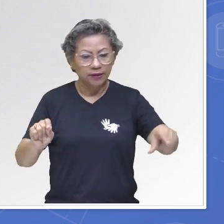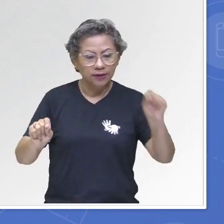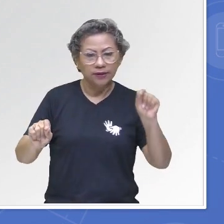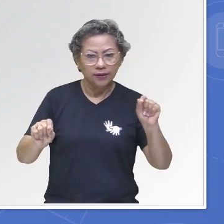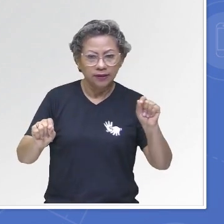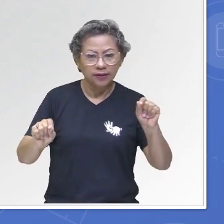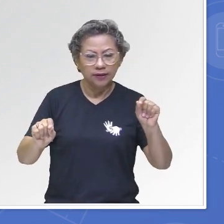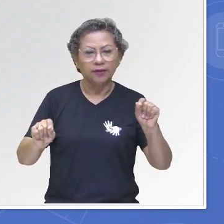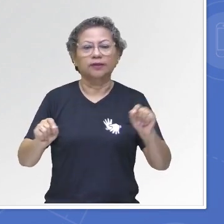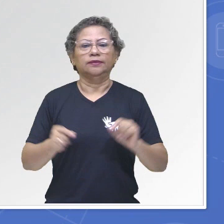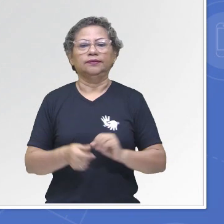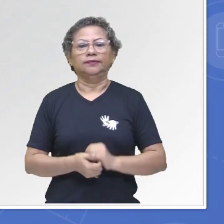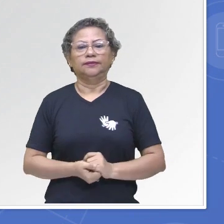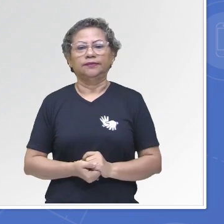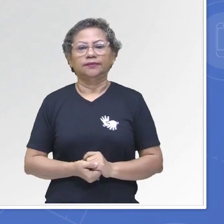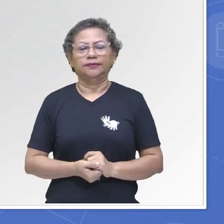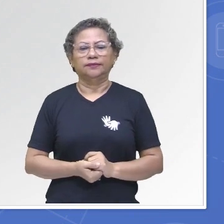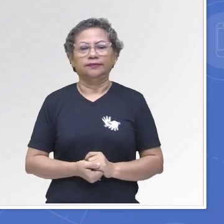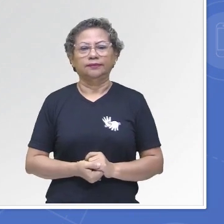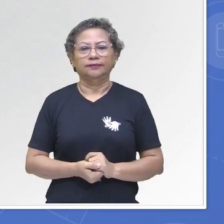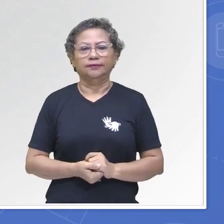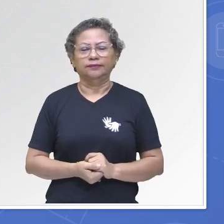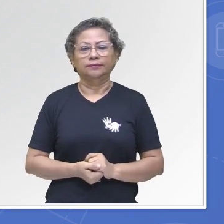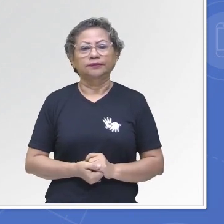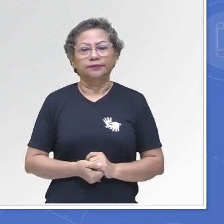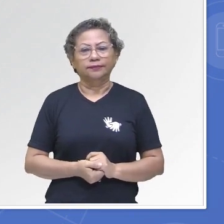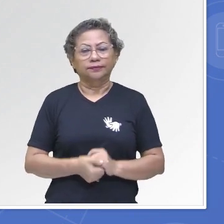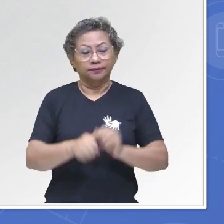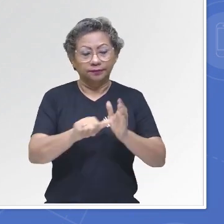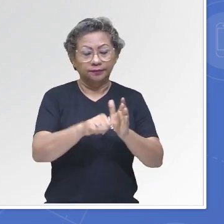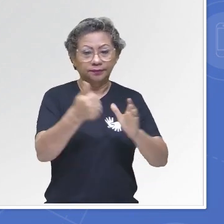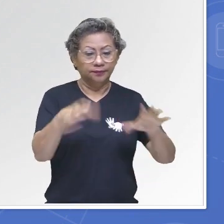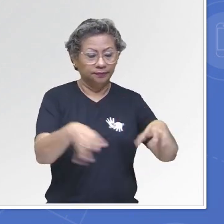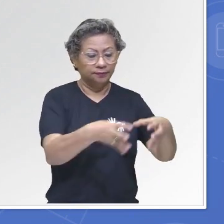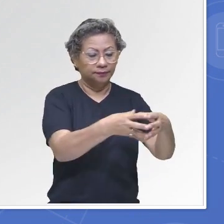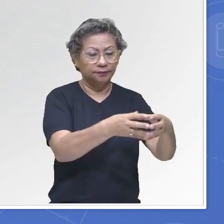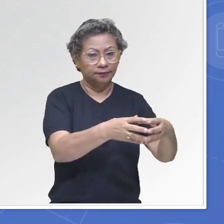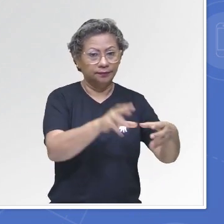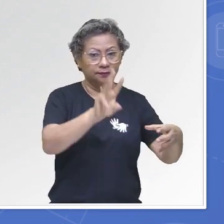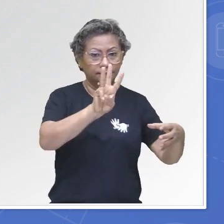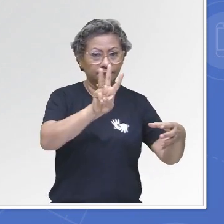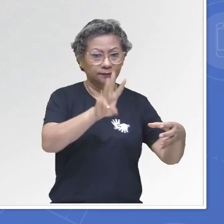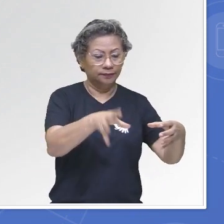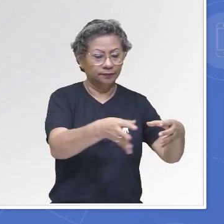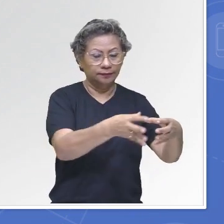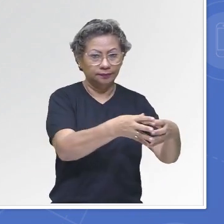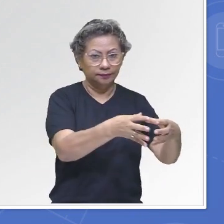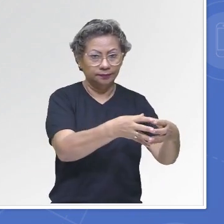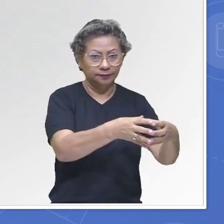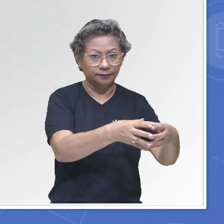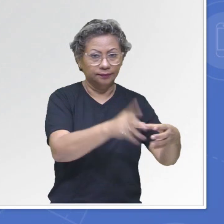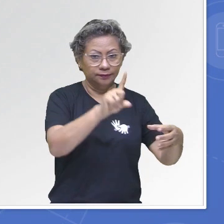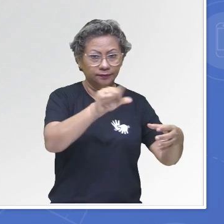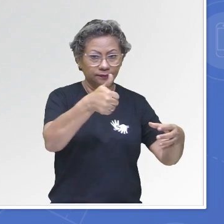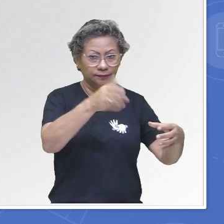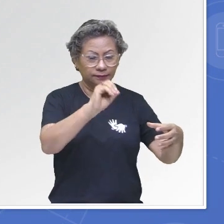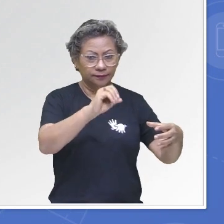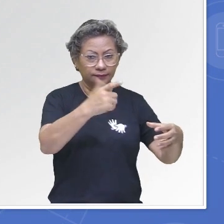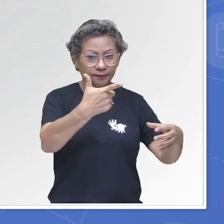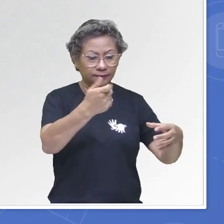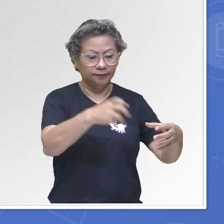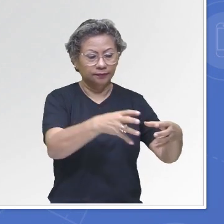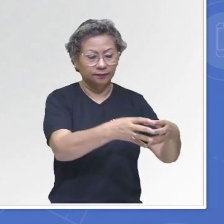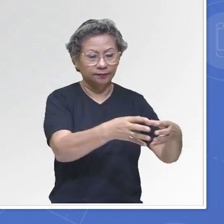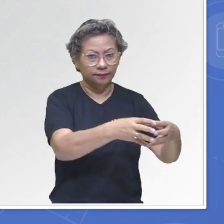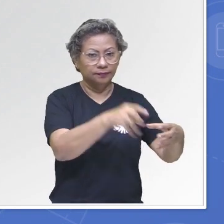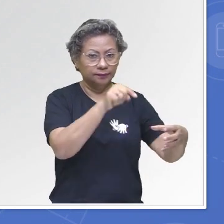Então, nesse caso aí, ó, no primeiro grupo foram separados 3, né? Lá em branco, né? 1, 10 e 12. Desses